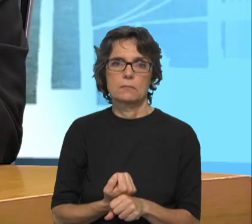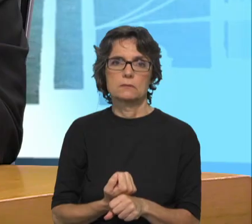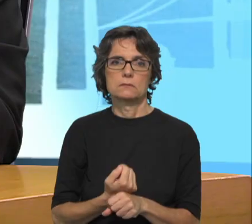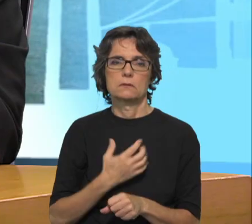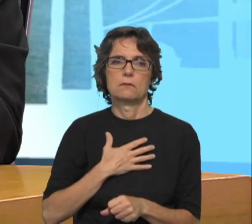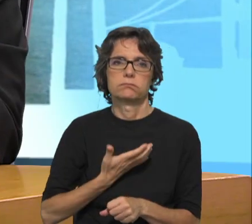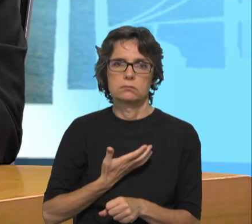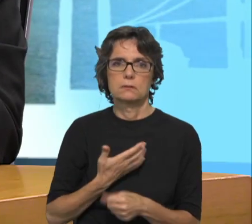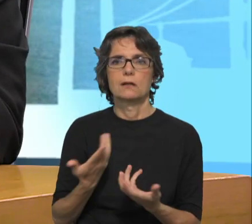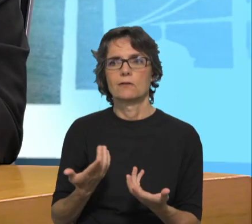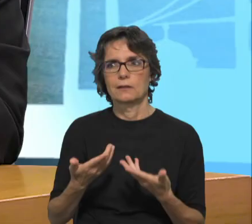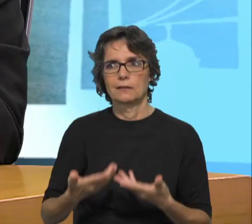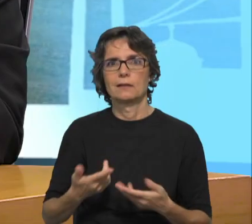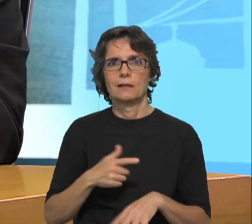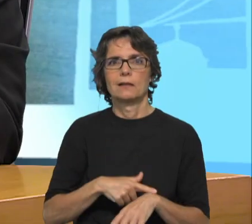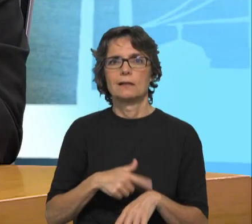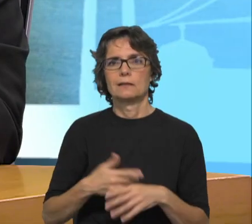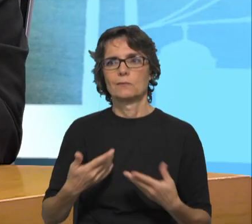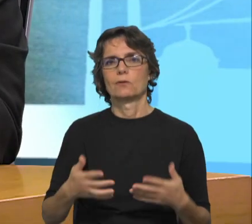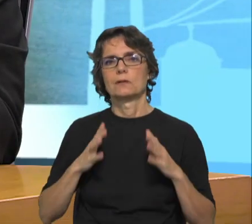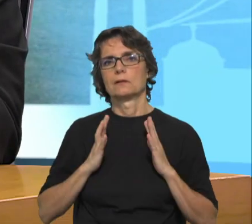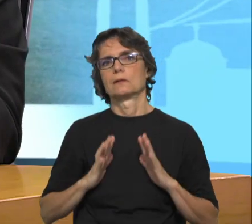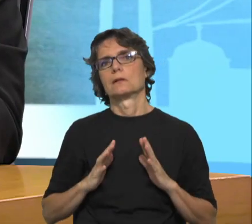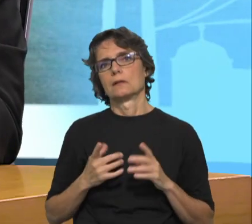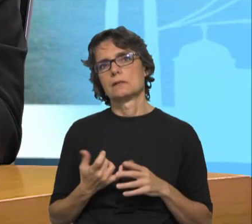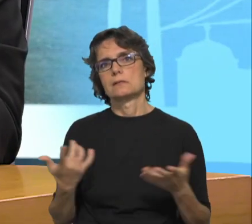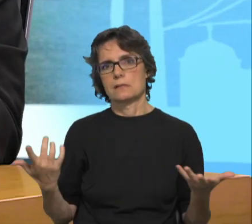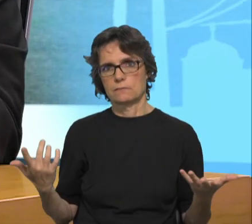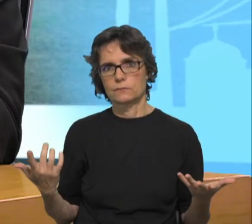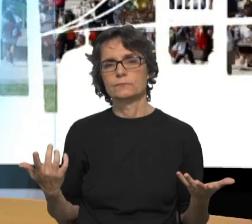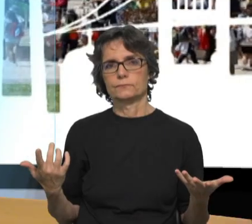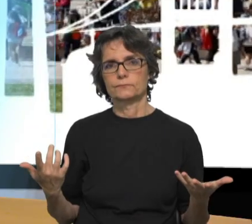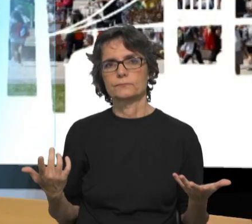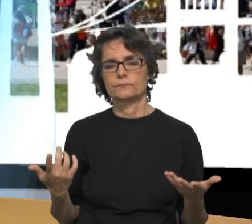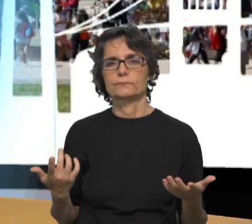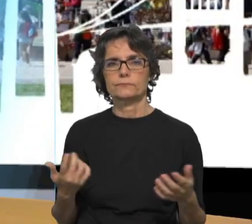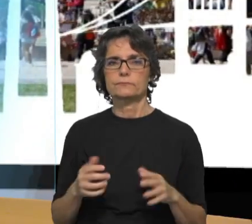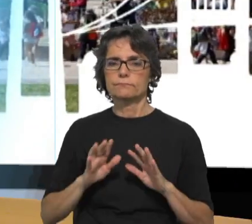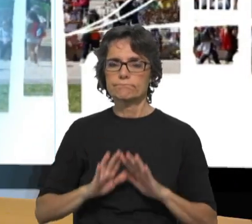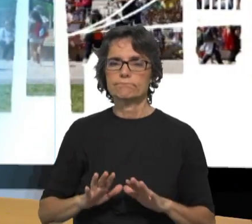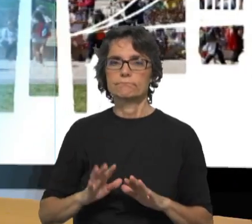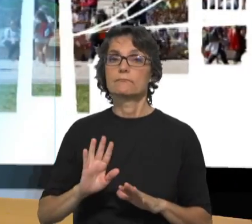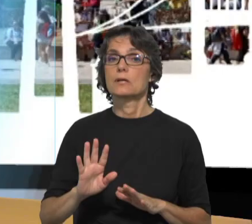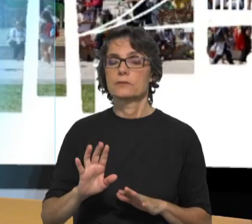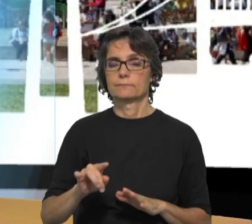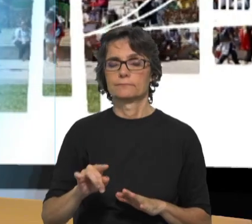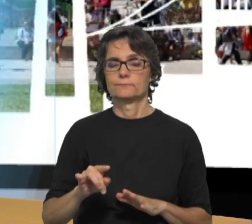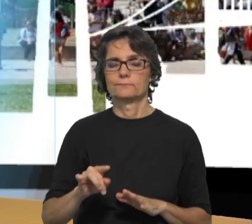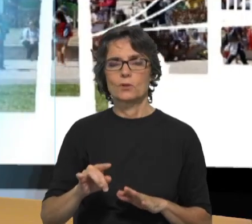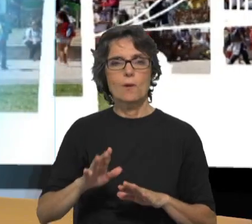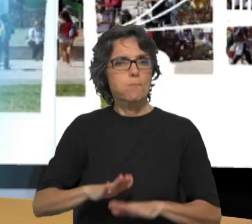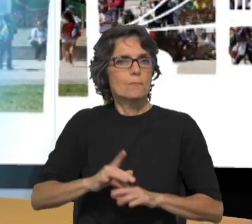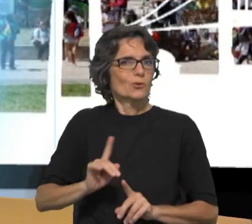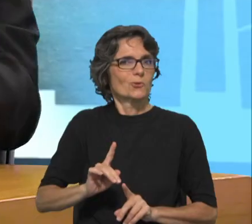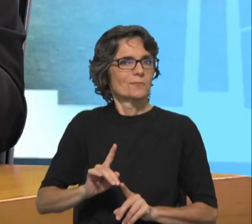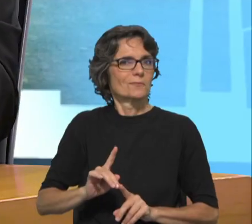no pós-jornada sente-se uma certa necessidade de respirar, de parar, mas creio que não é para estagnar, é para retomar